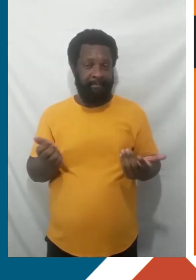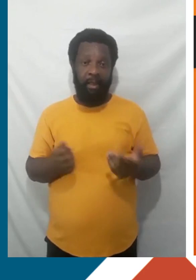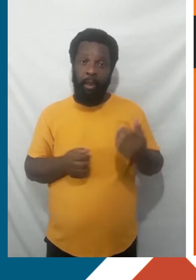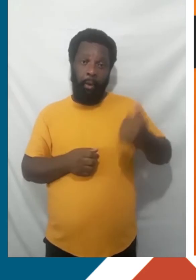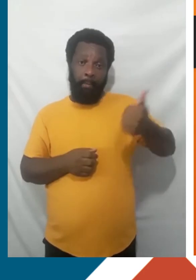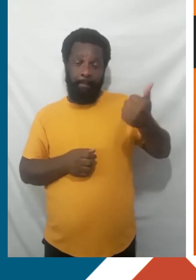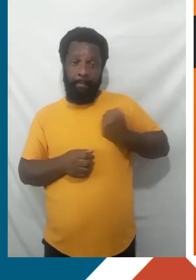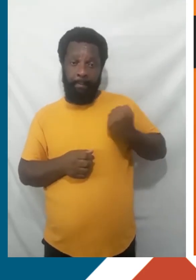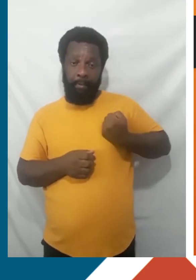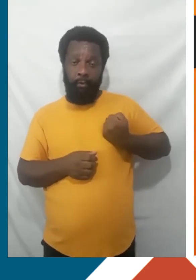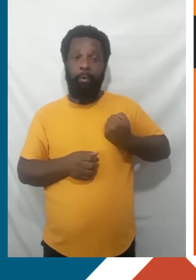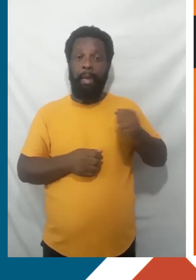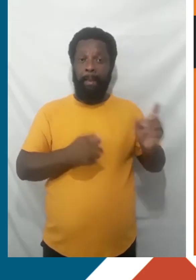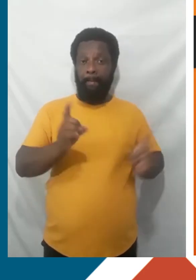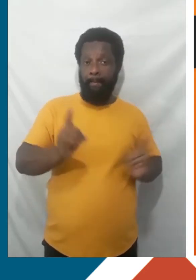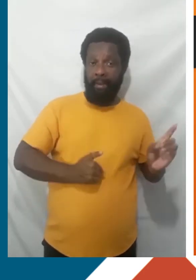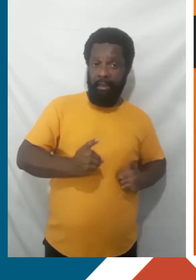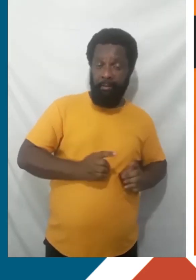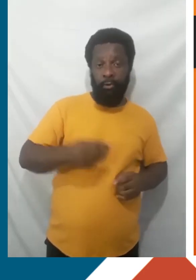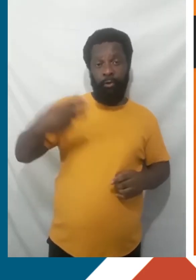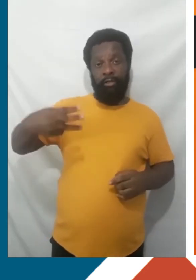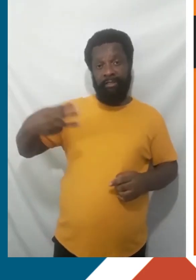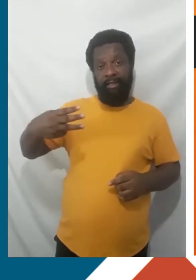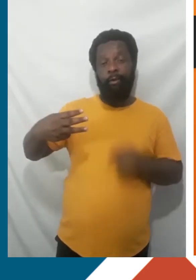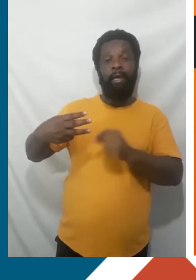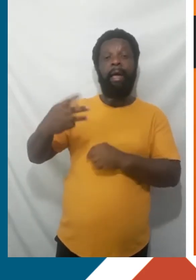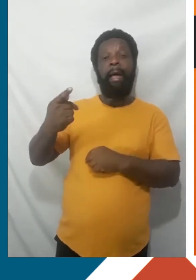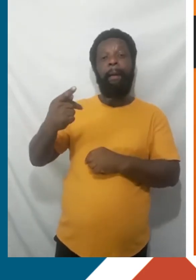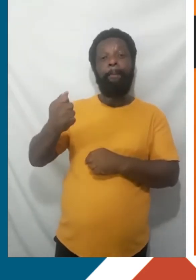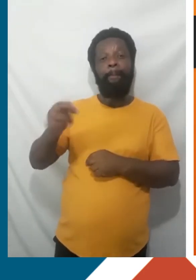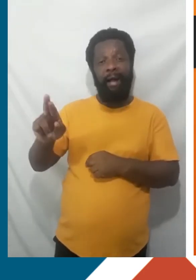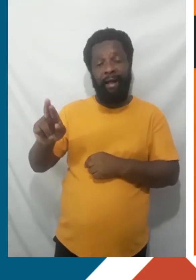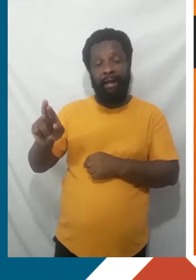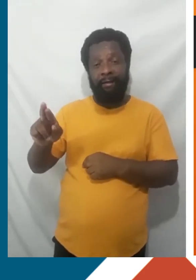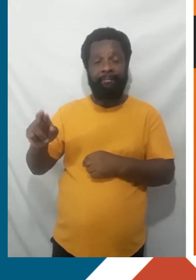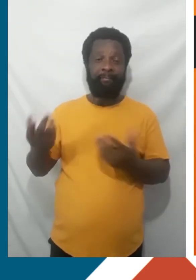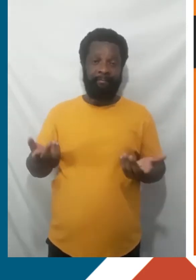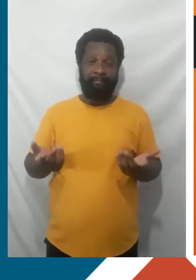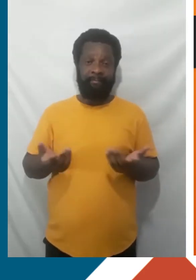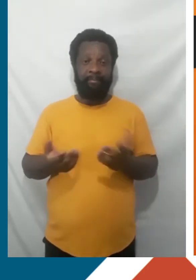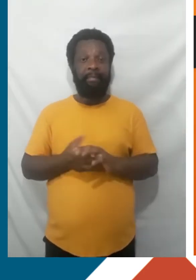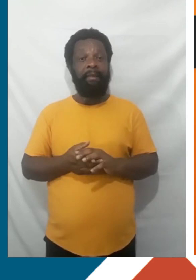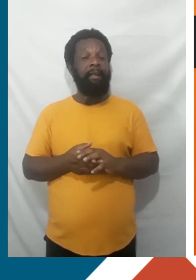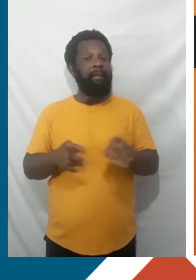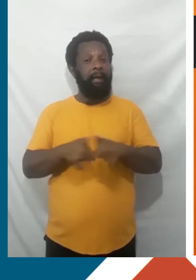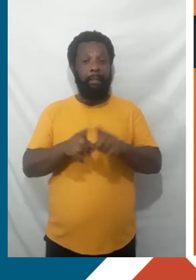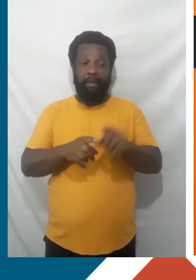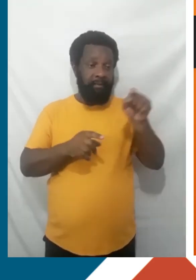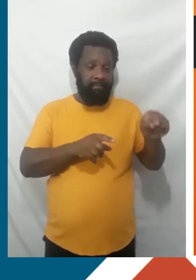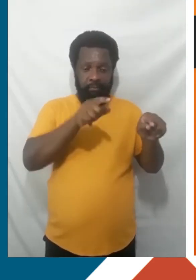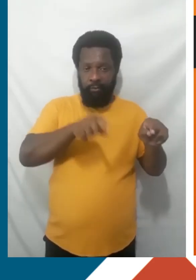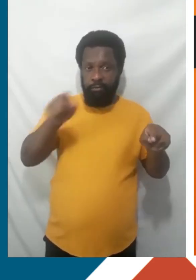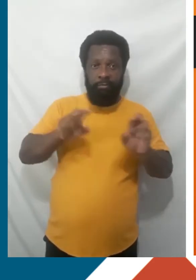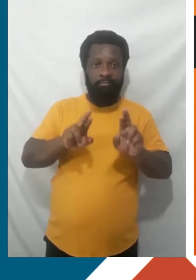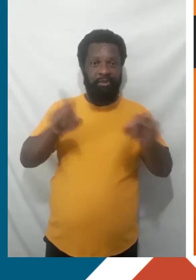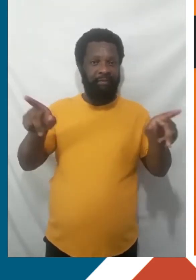primeiro dígito seja um número primo, o terceiro dígito seja um número par e eles sejam